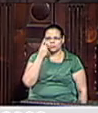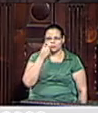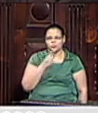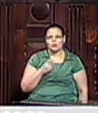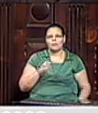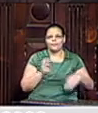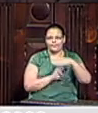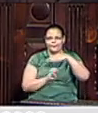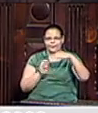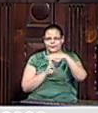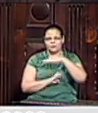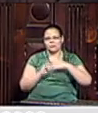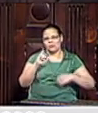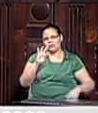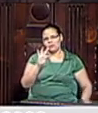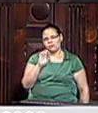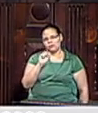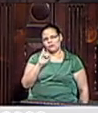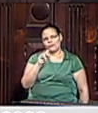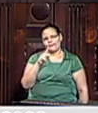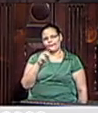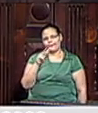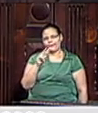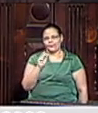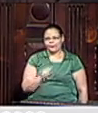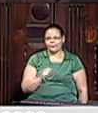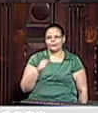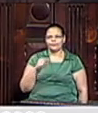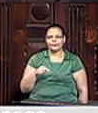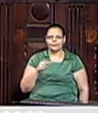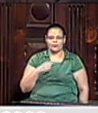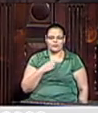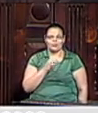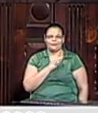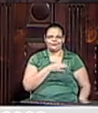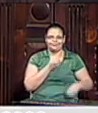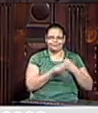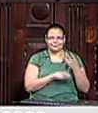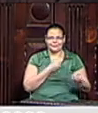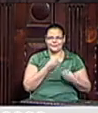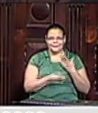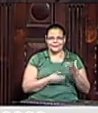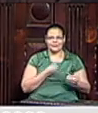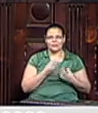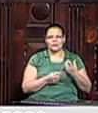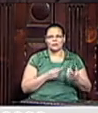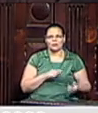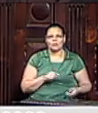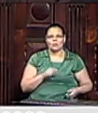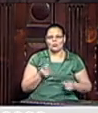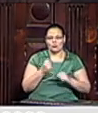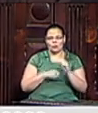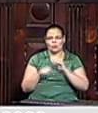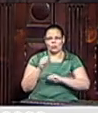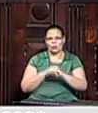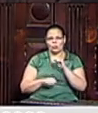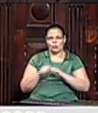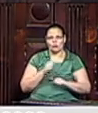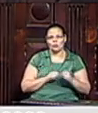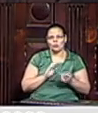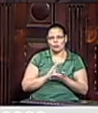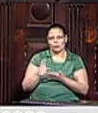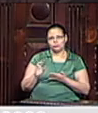Itaipava, beneficiada com isenções fiscais, apontada como braço de operação econômica da